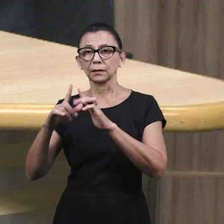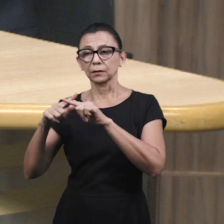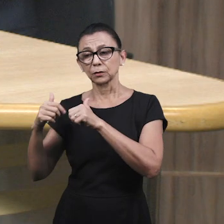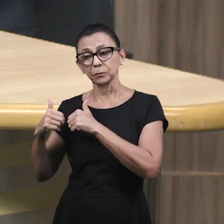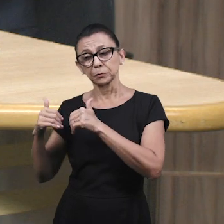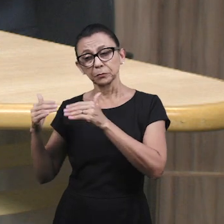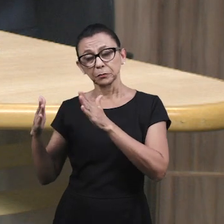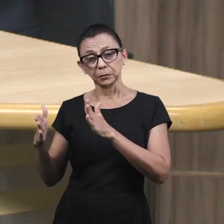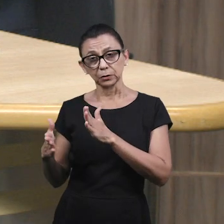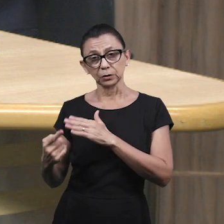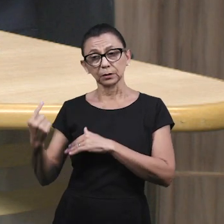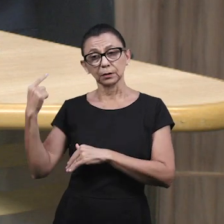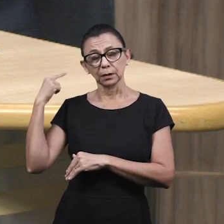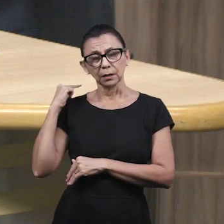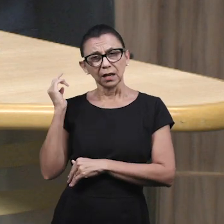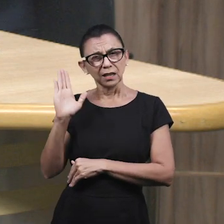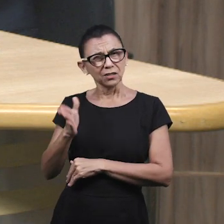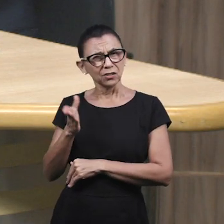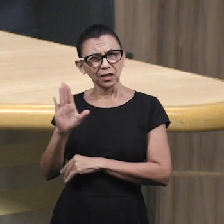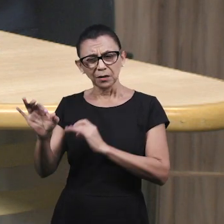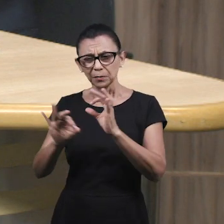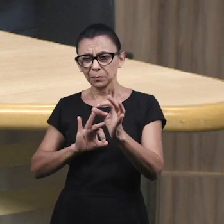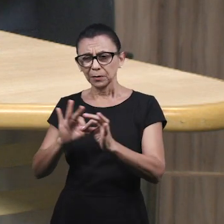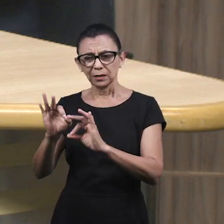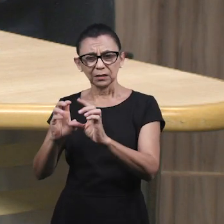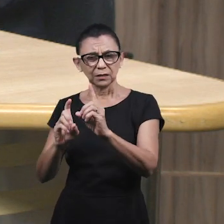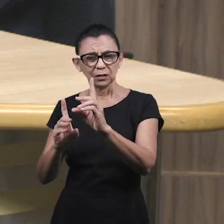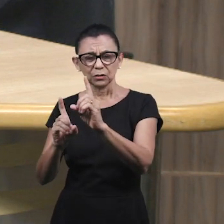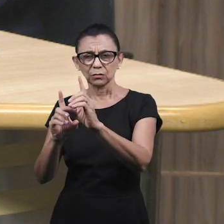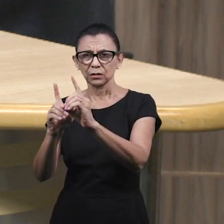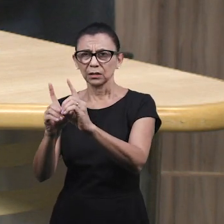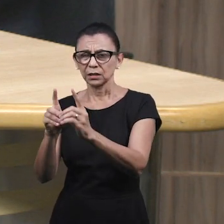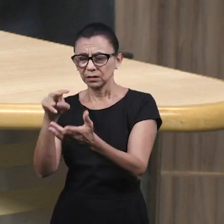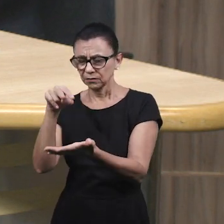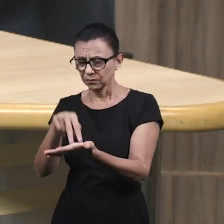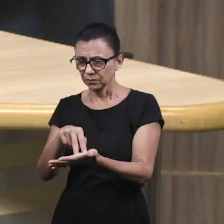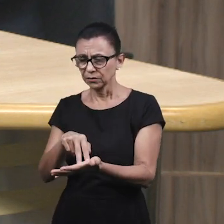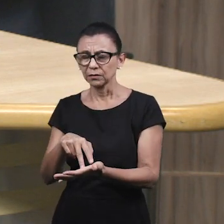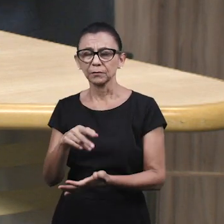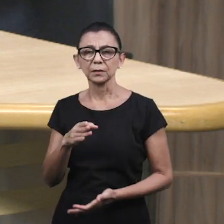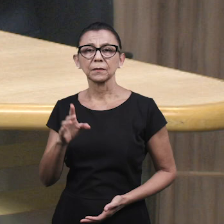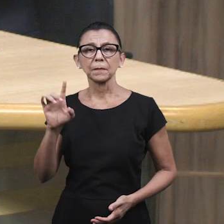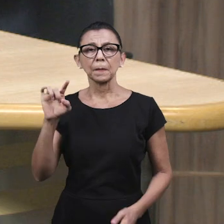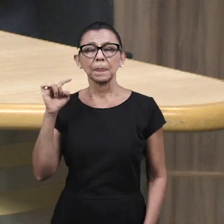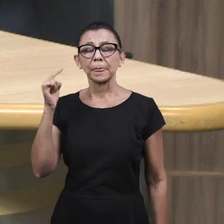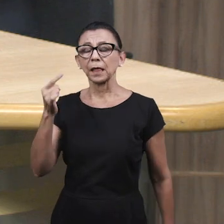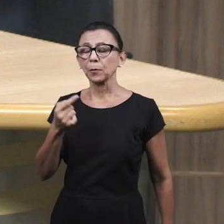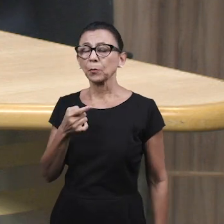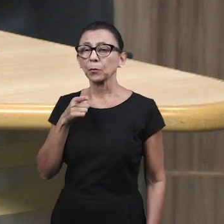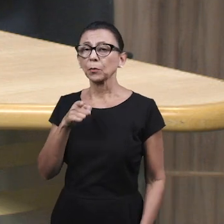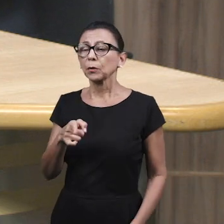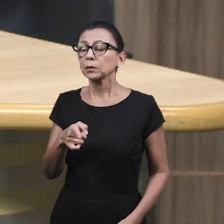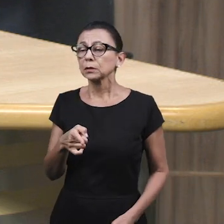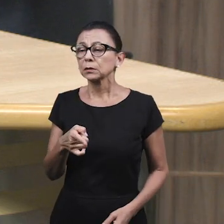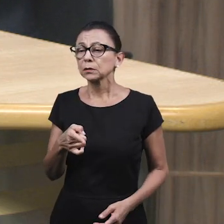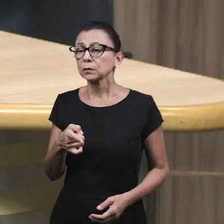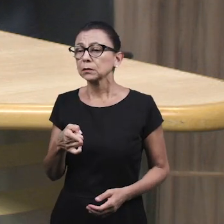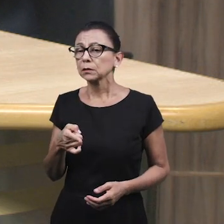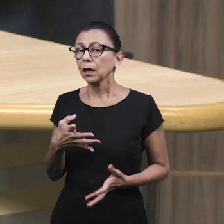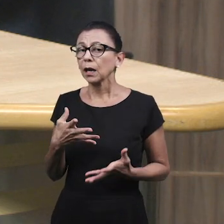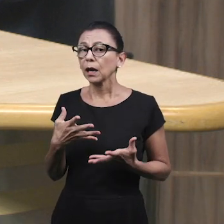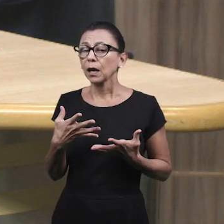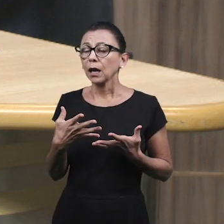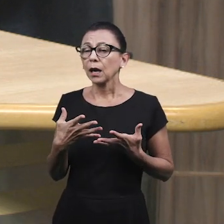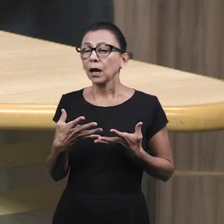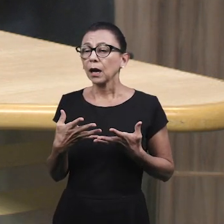quando a doutrina foi consolidada e depois você recebe, você aceita aquilo que estava fora